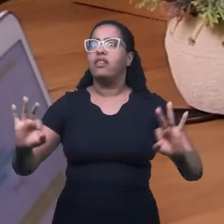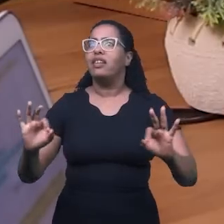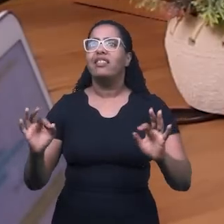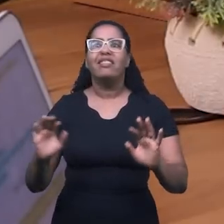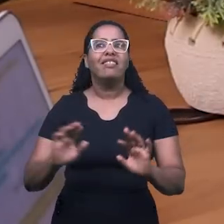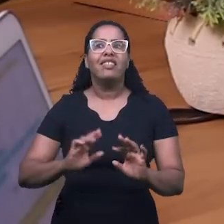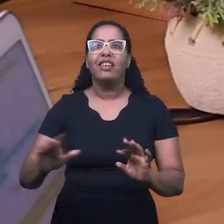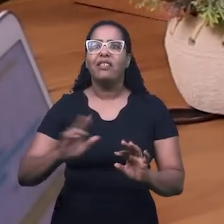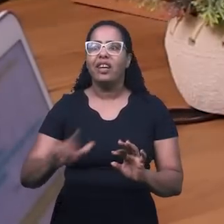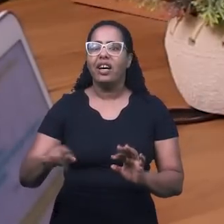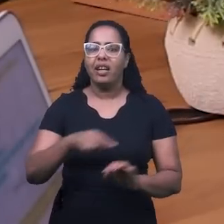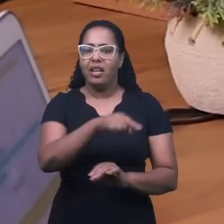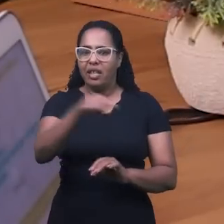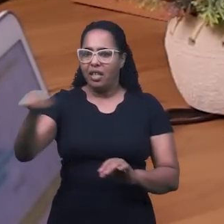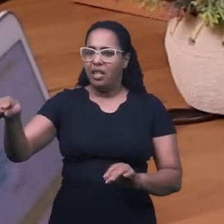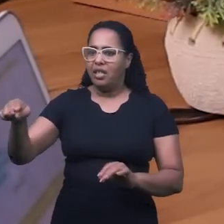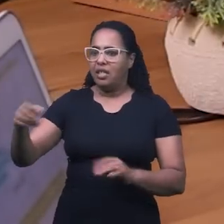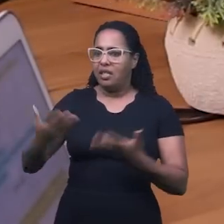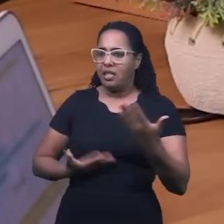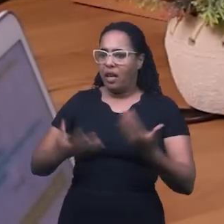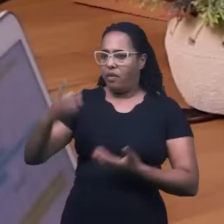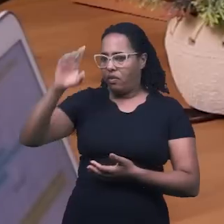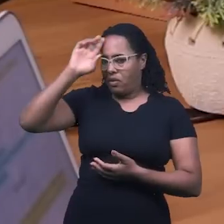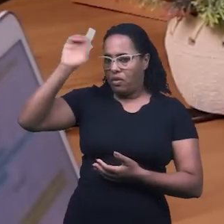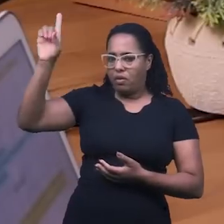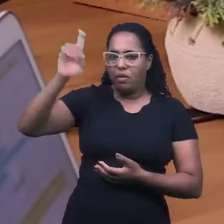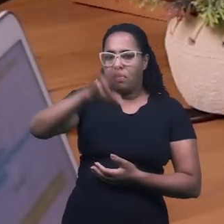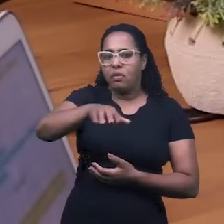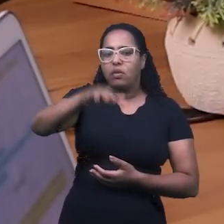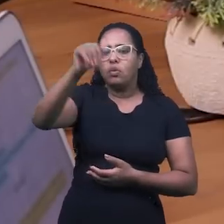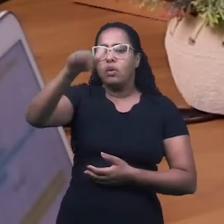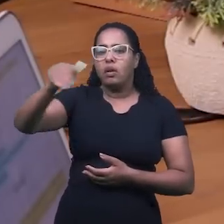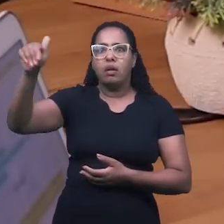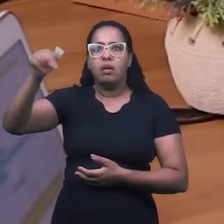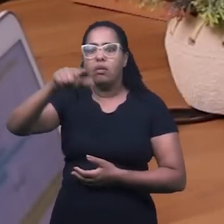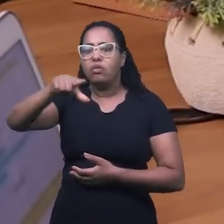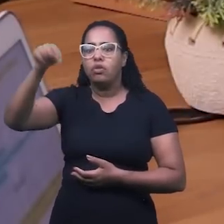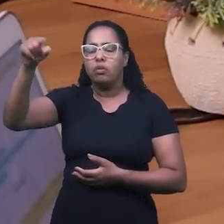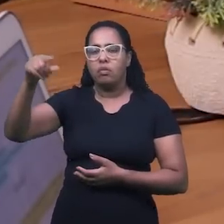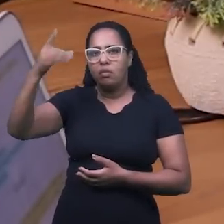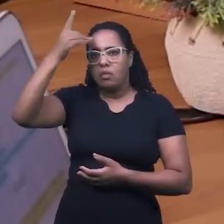maravilhosa, extraordinária que os irmãos que Deus levantou para ter dons têm.